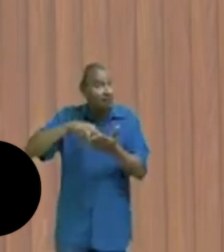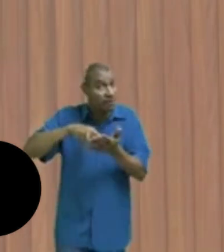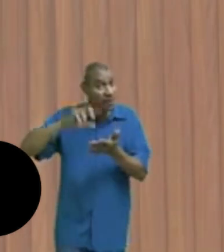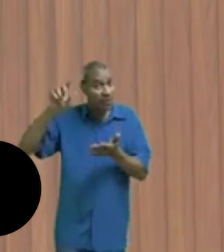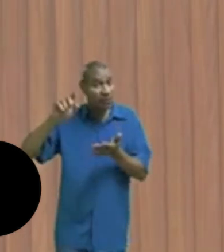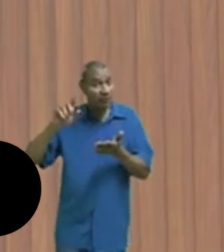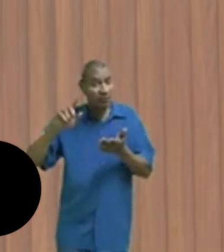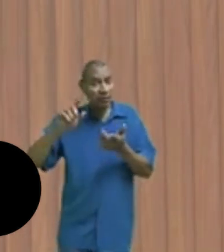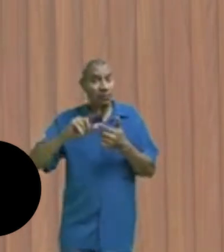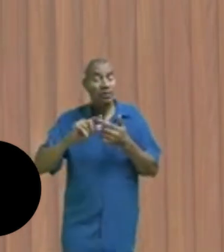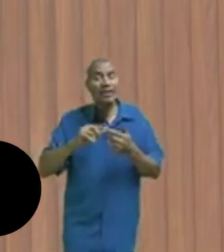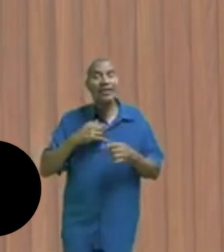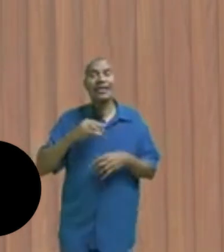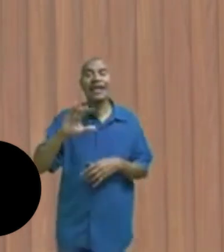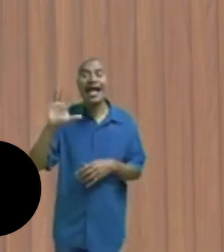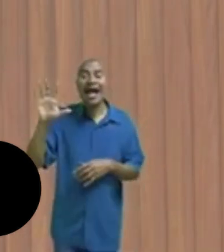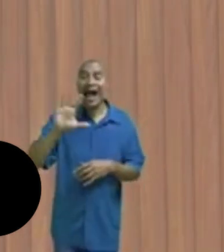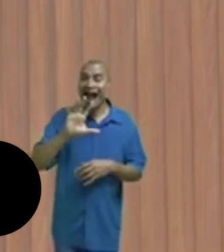com música.